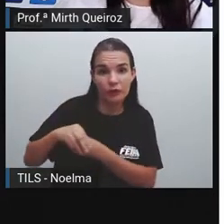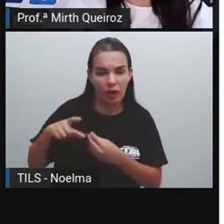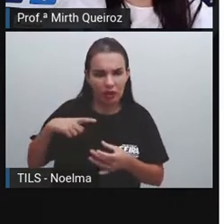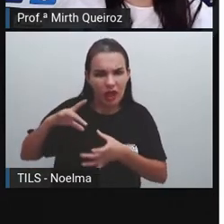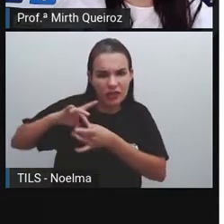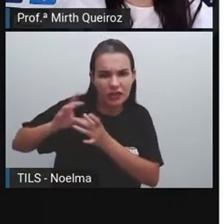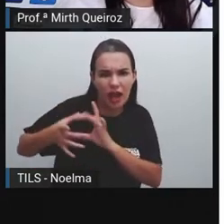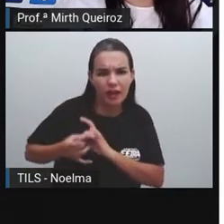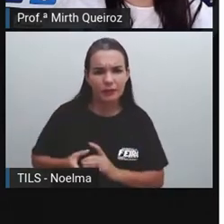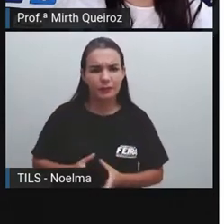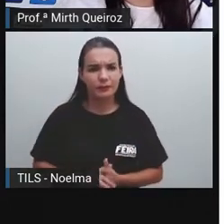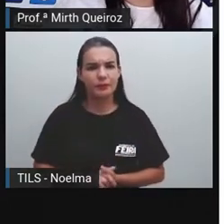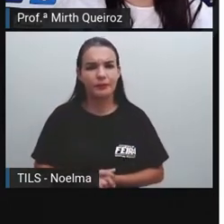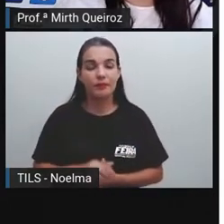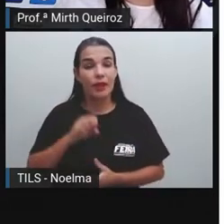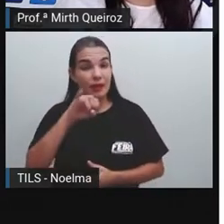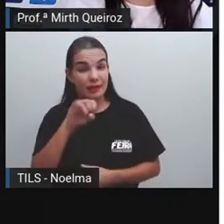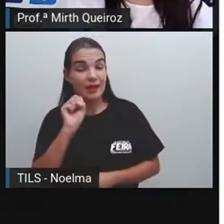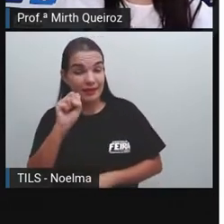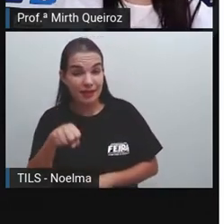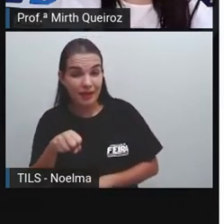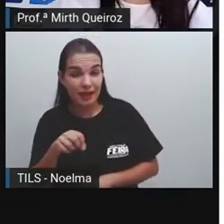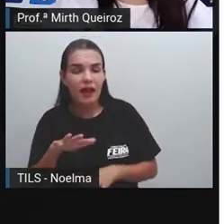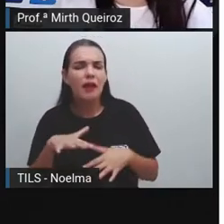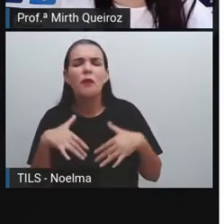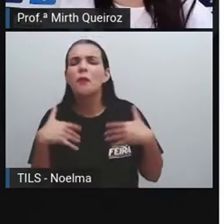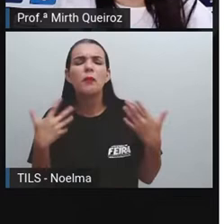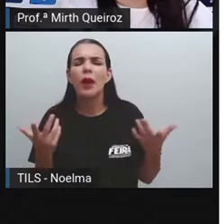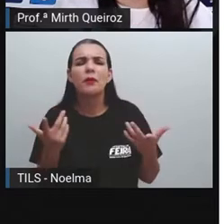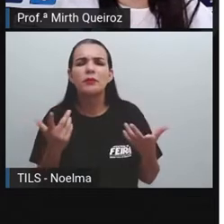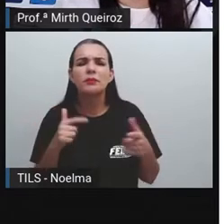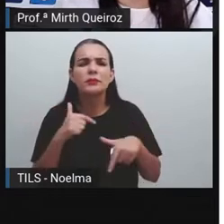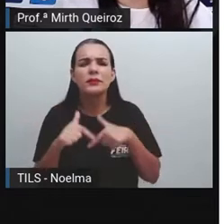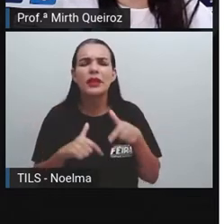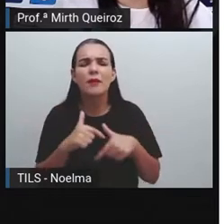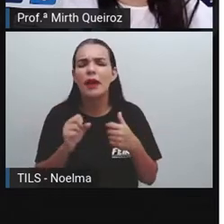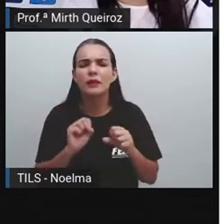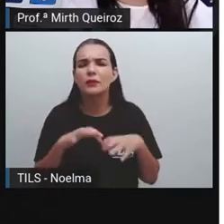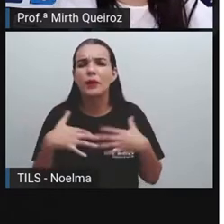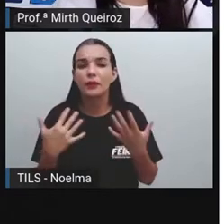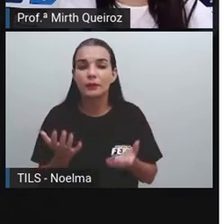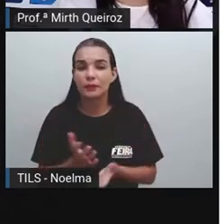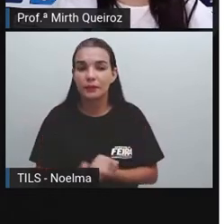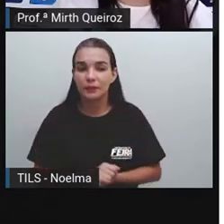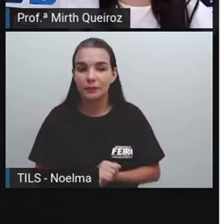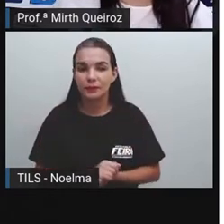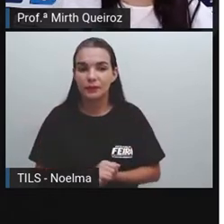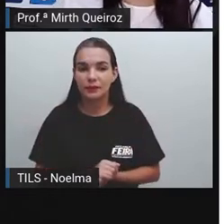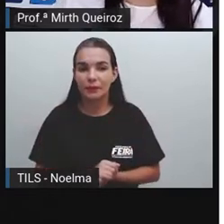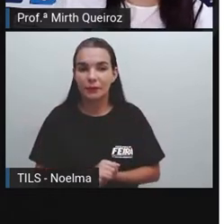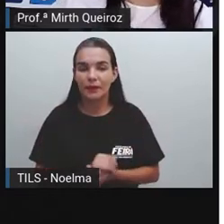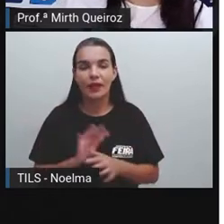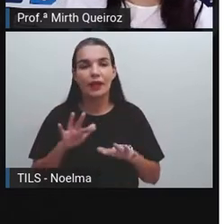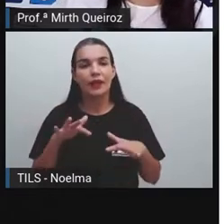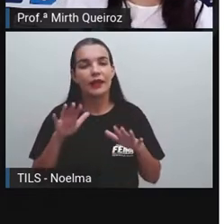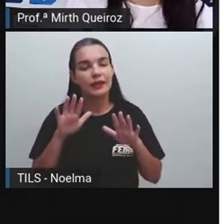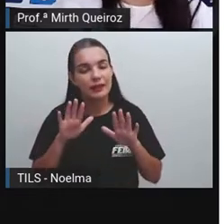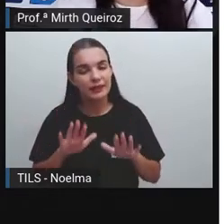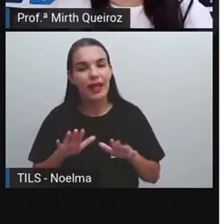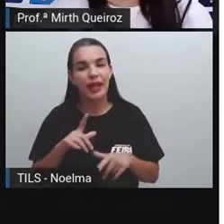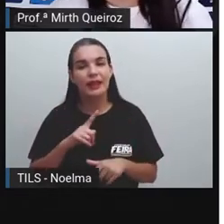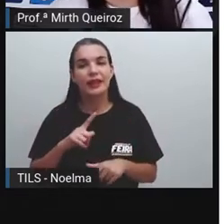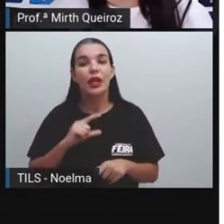Será? Se sim, que atividades são essas? Nós temos a atividade